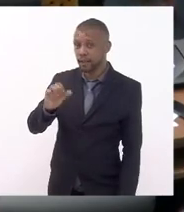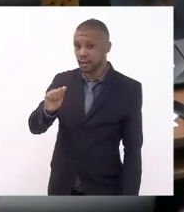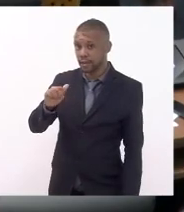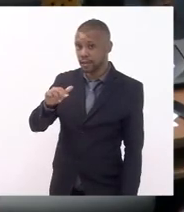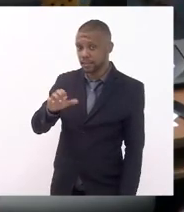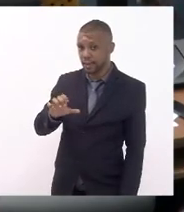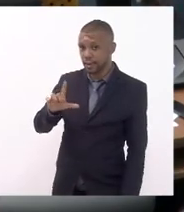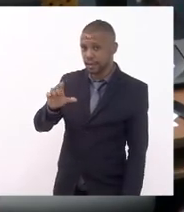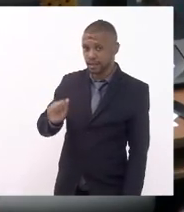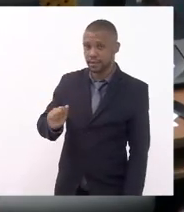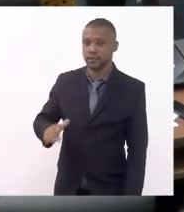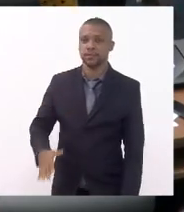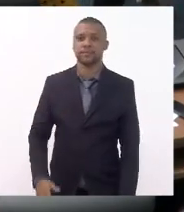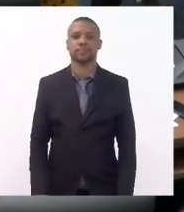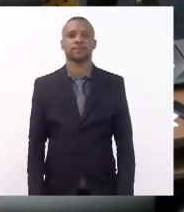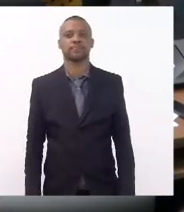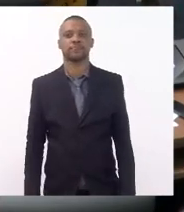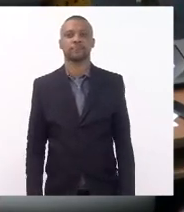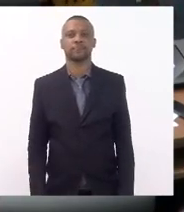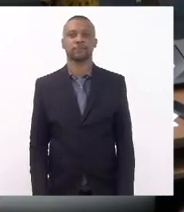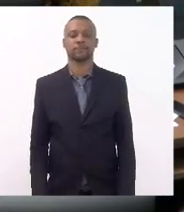Márcio Canella.